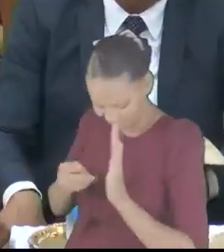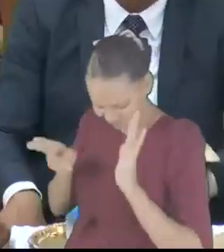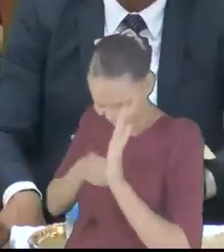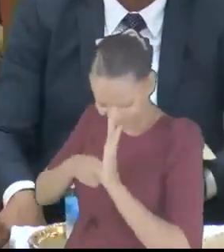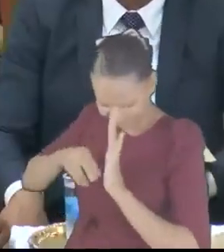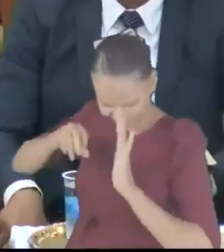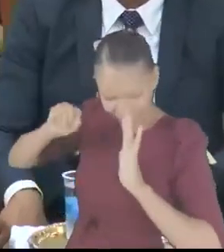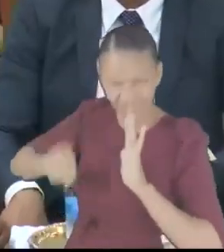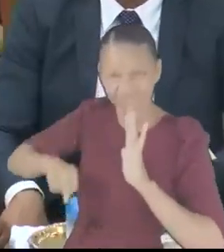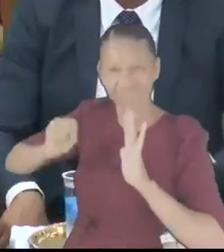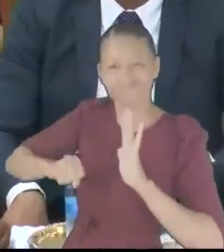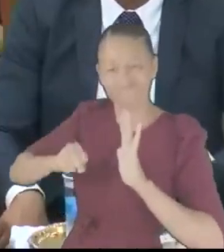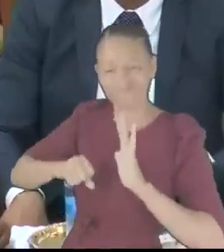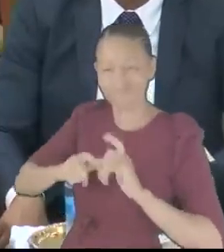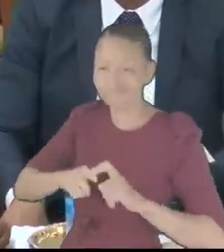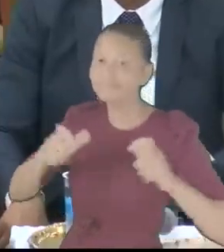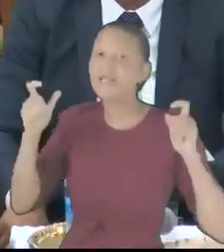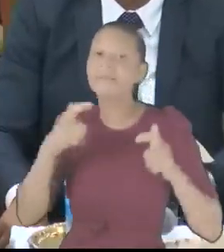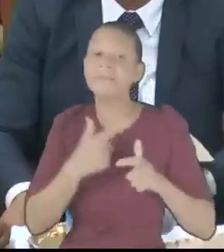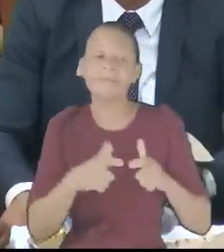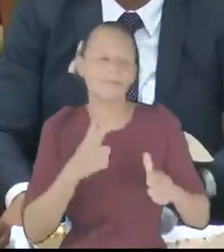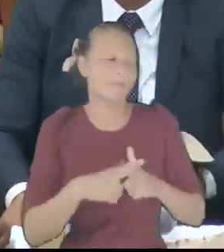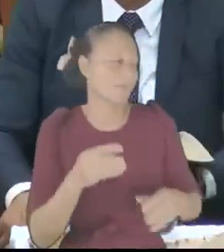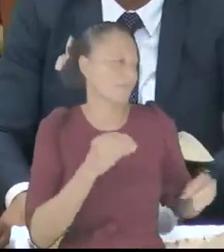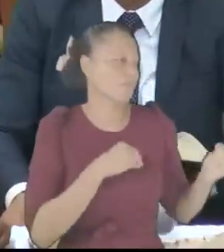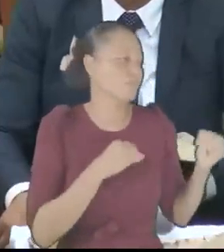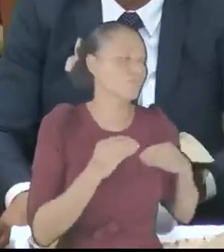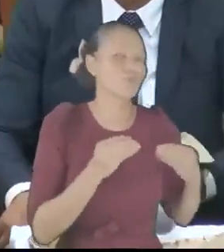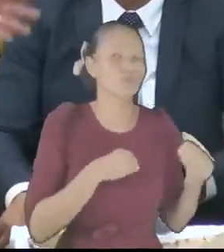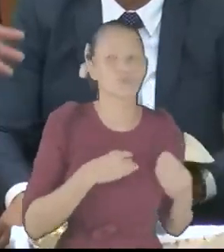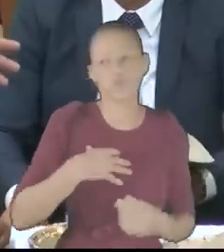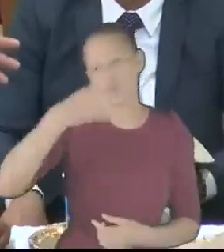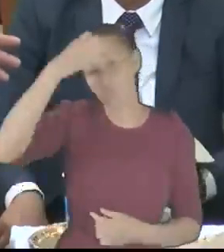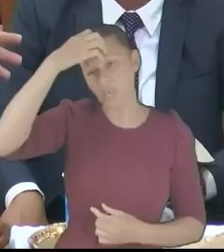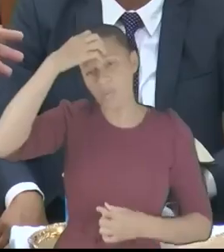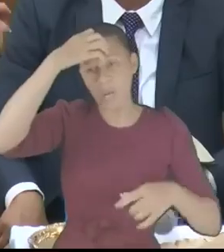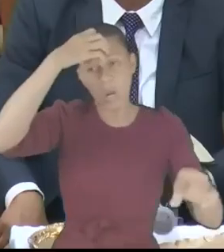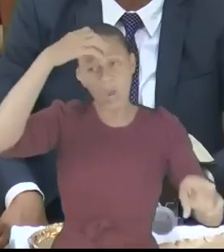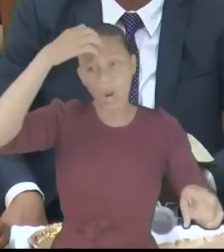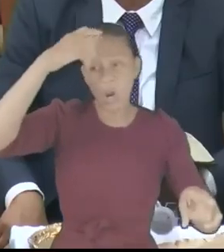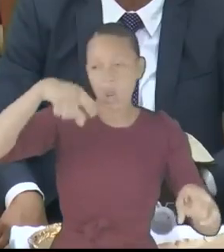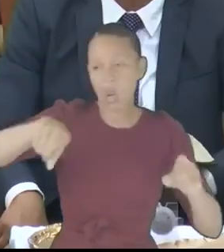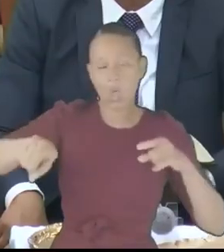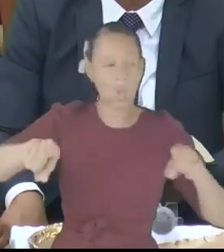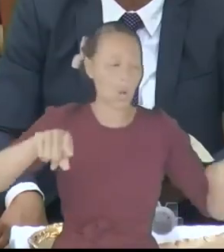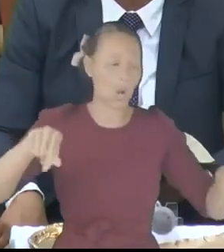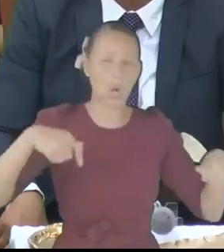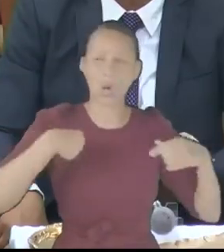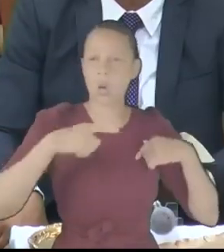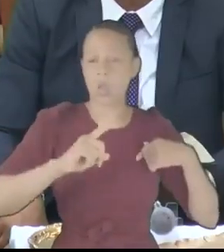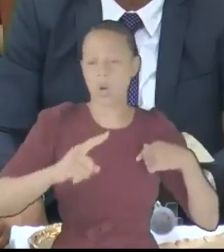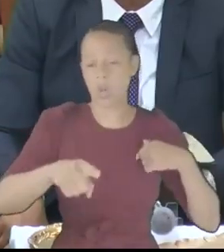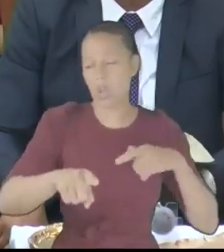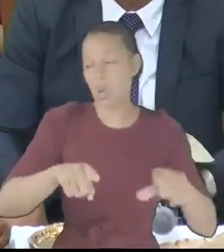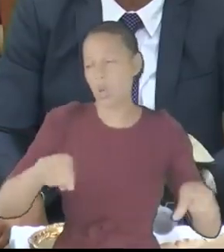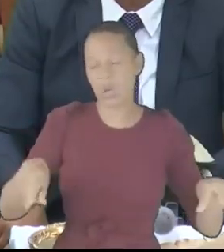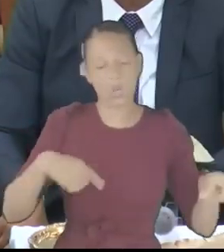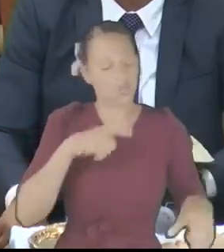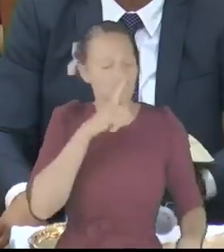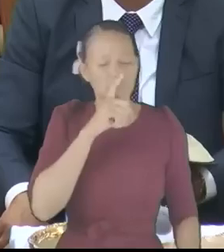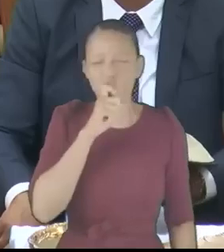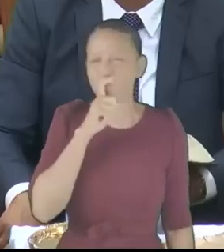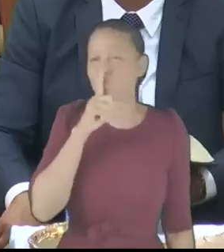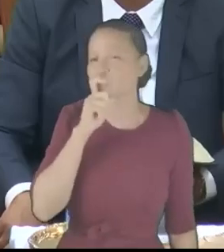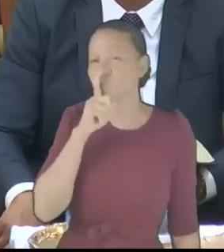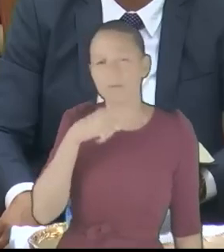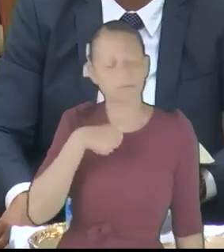grande problema é que as pessoas pecam e quando elas pecam ficam botando a culpa nos outros. E diz: não foi. E morre numa cruz dizendo que não